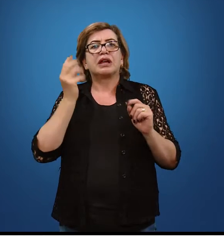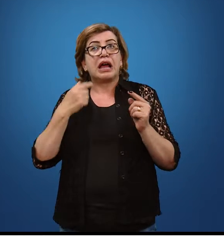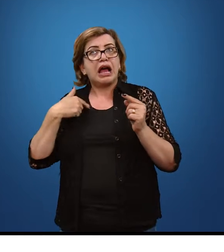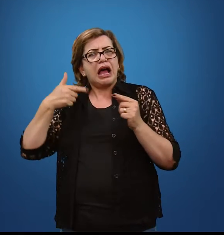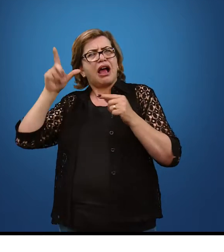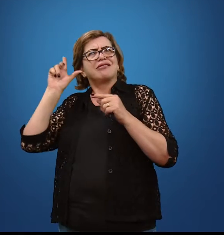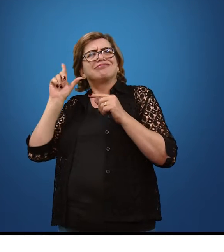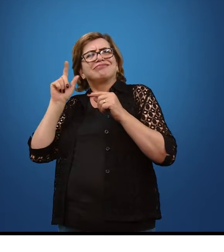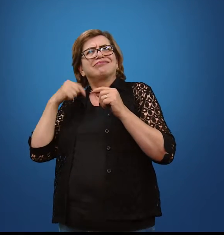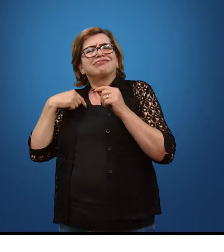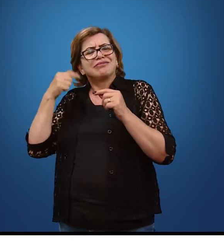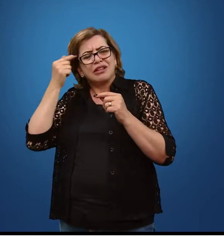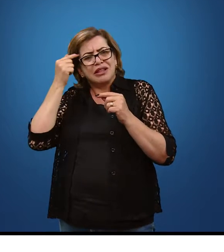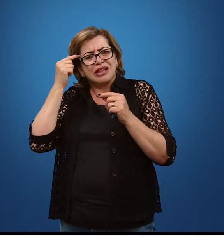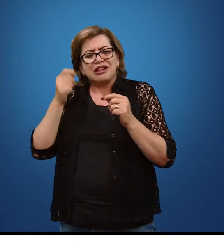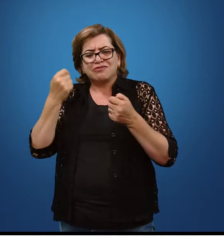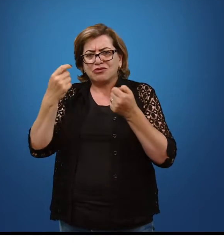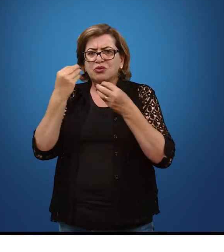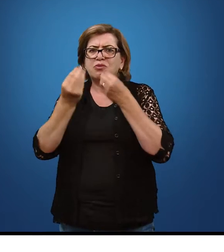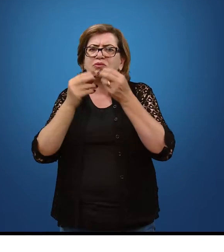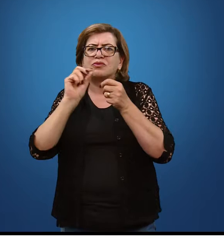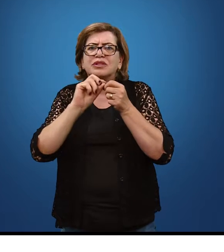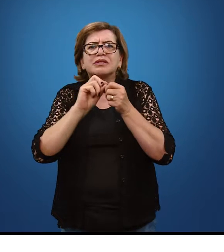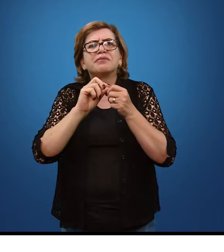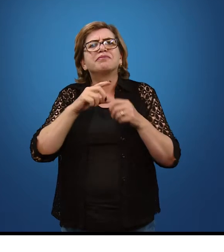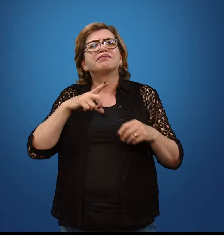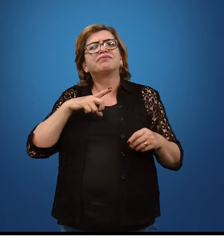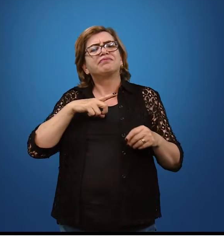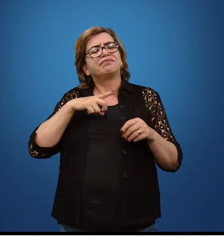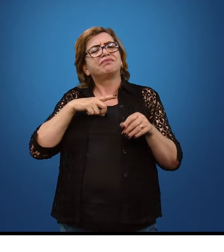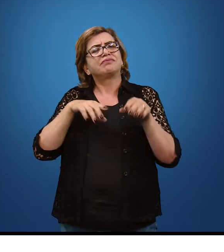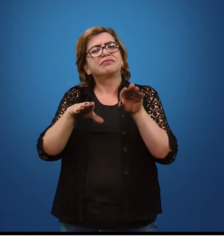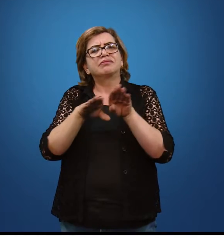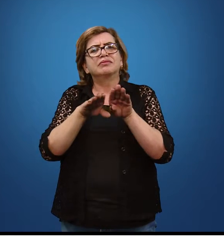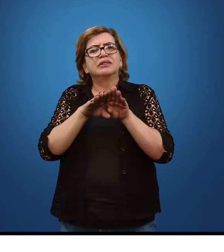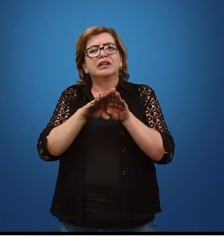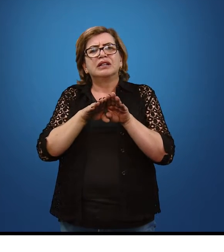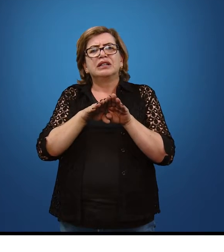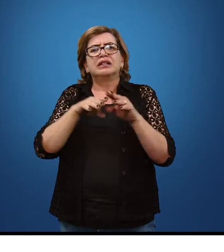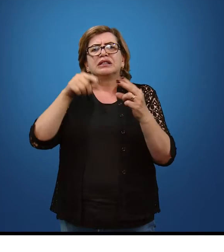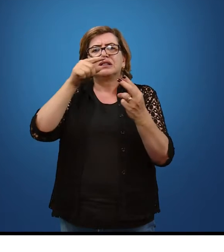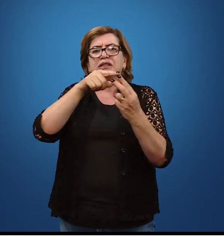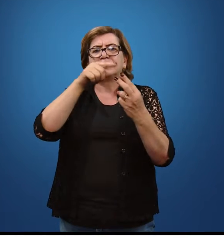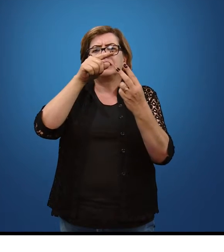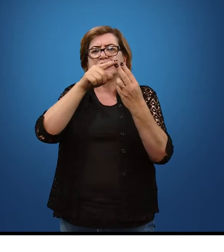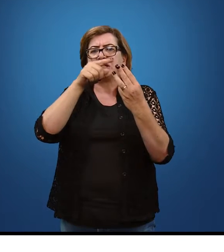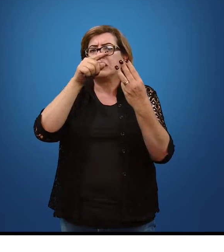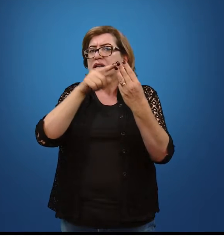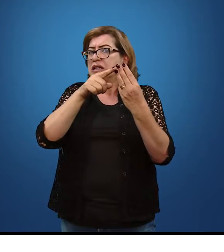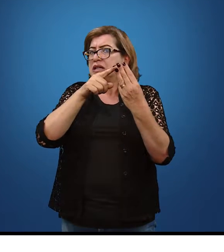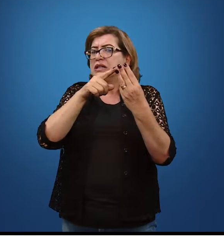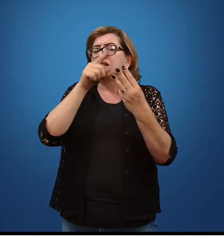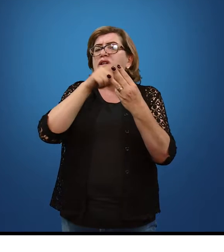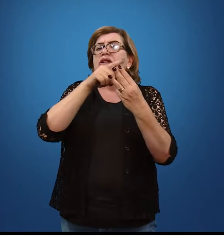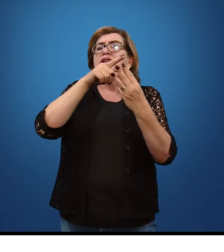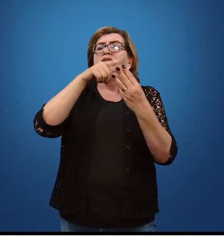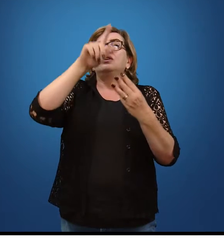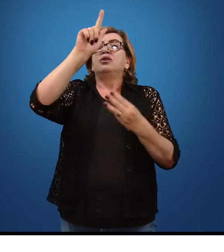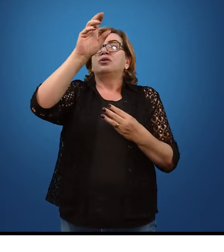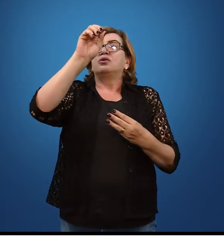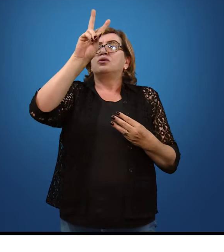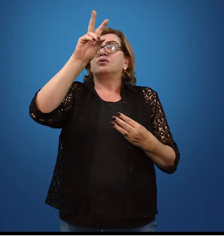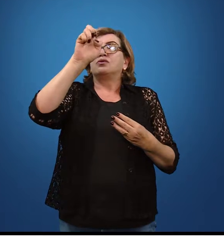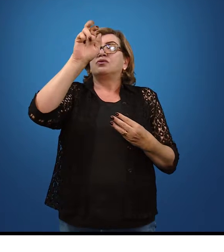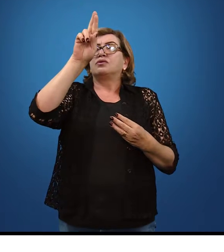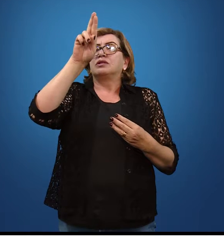políticas de governo sejam executadas. Temos aí 3 dimensões da governabilidade. A primeira delas faz